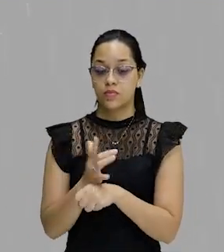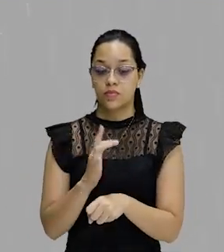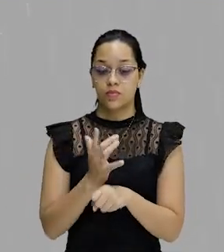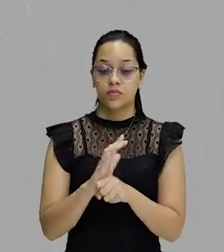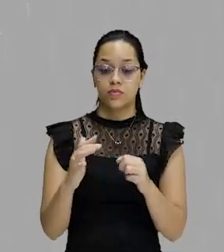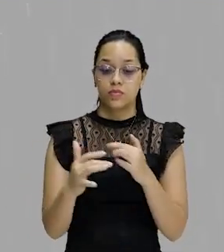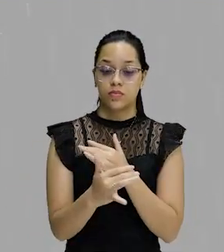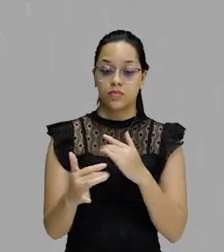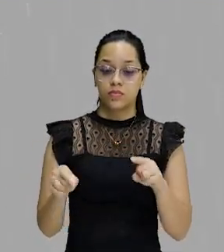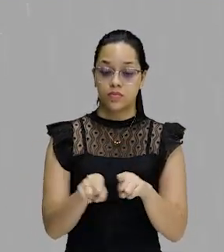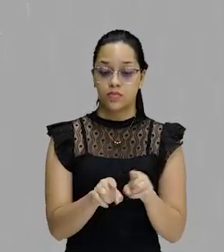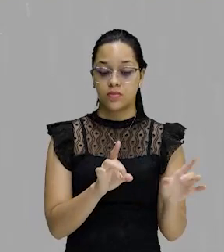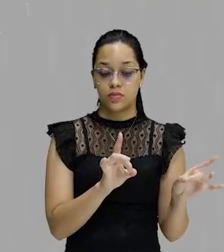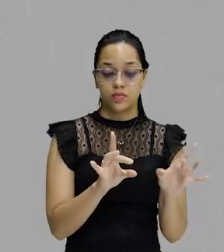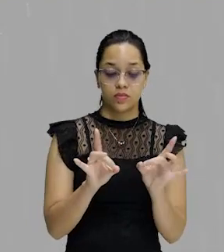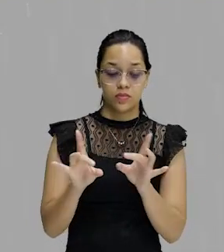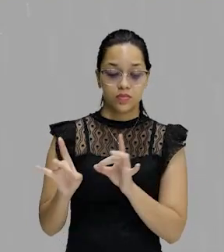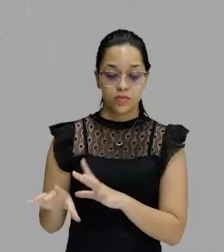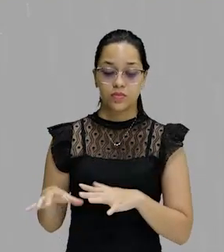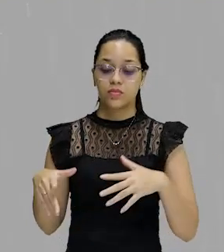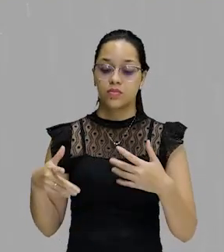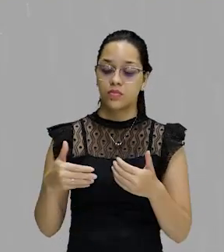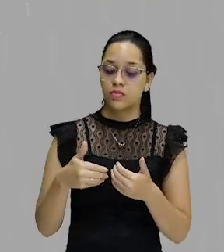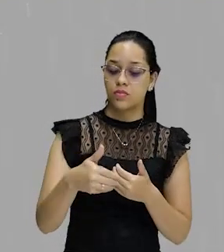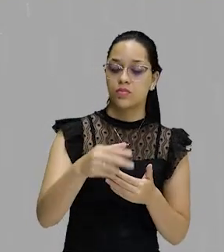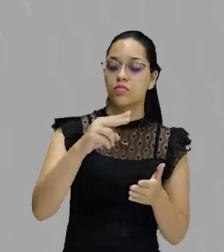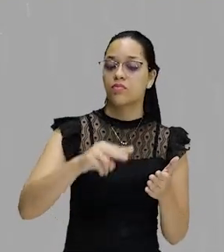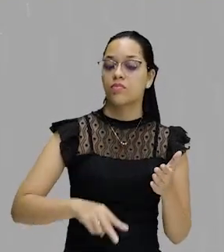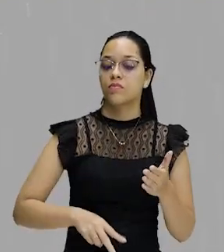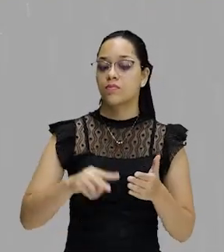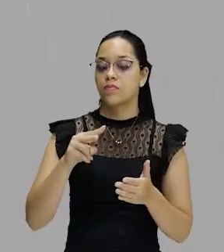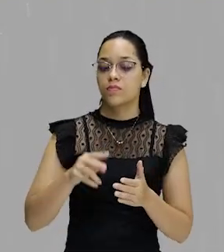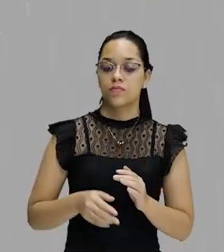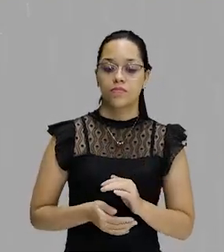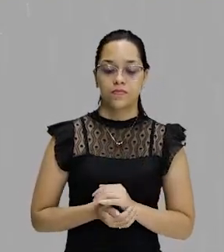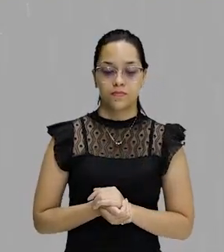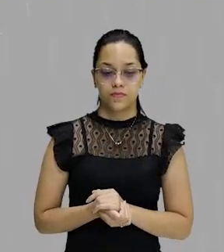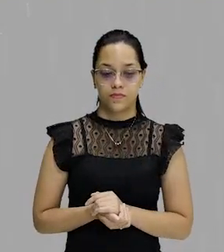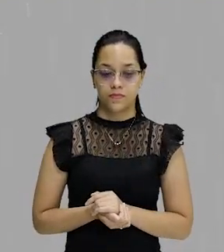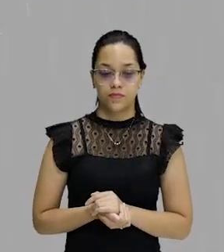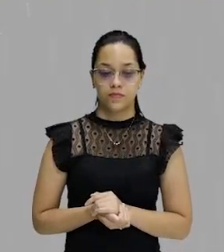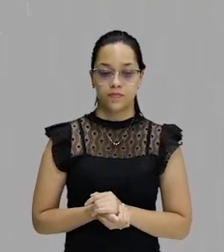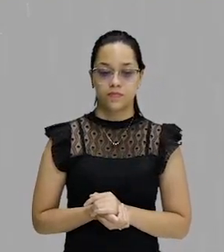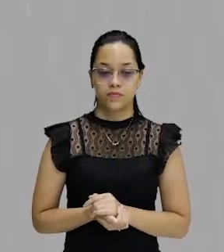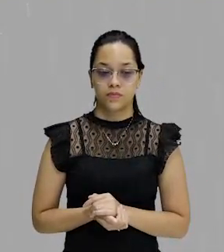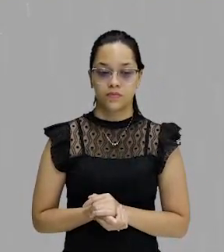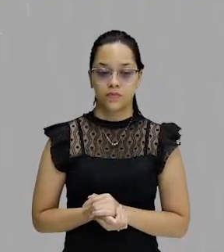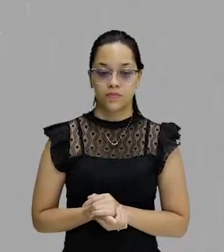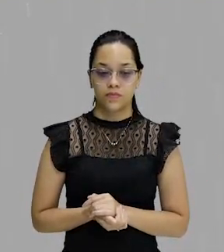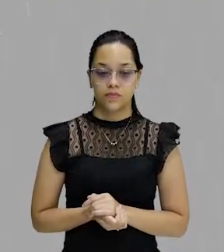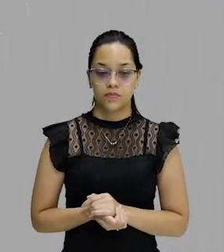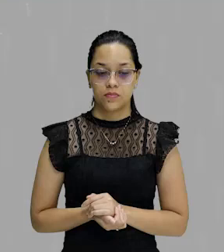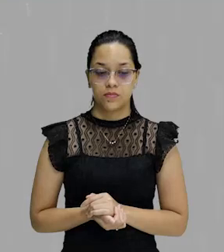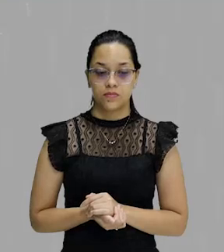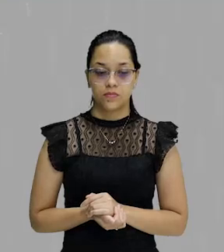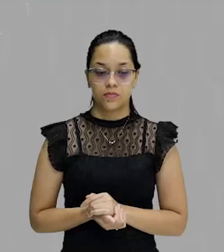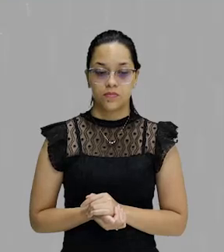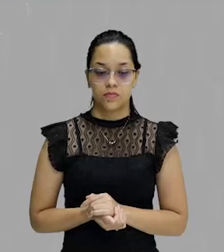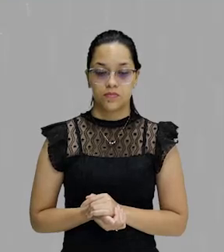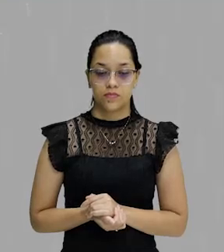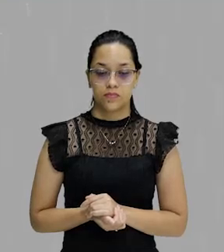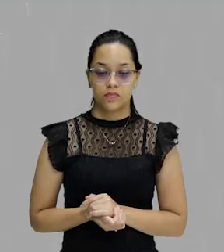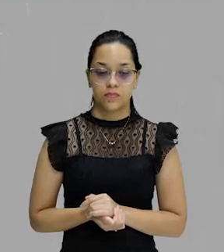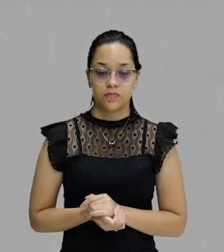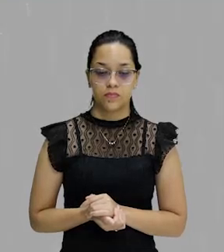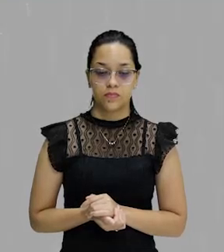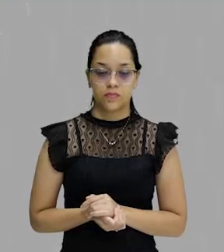urbanas e comerciais. E aí ele continua. Um homem cujo ofício é escrever ou ensinar, e de